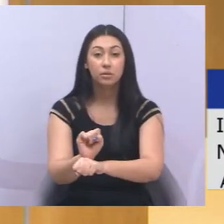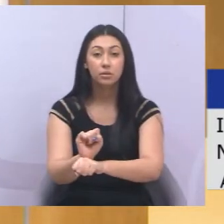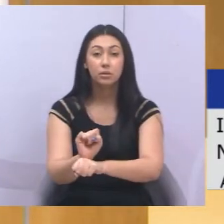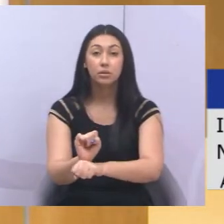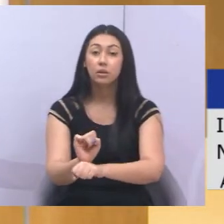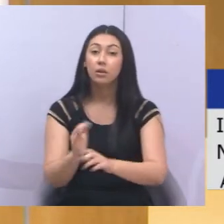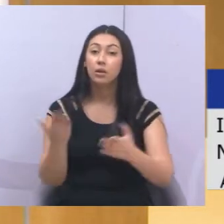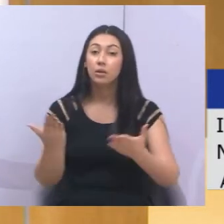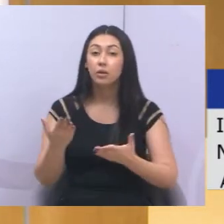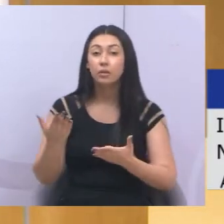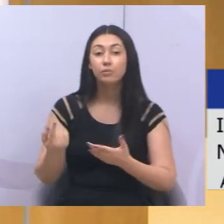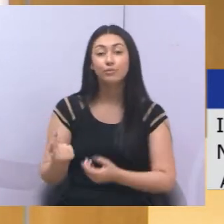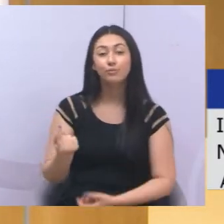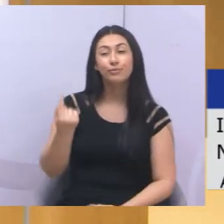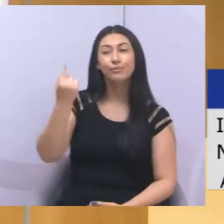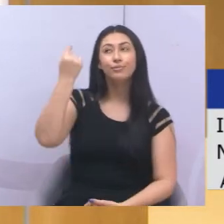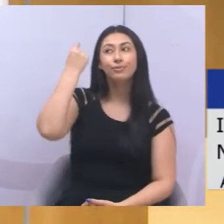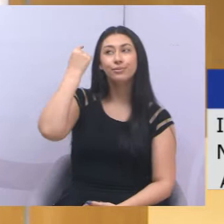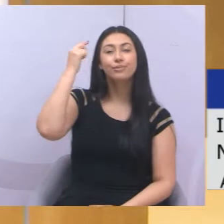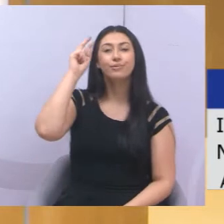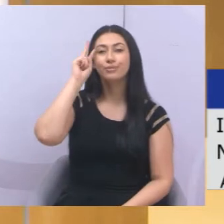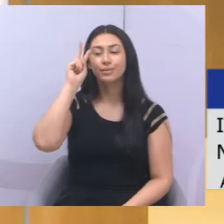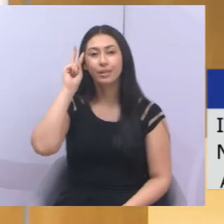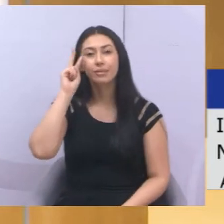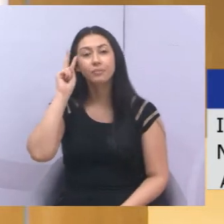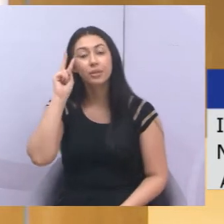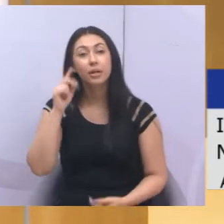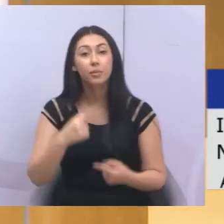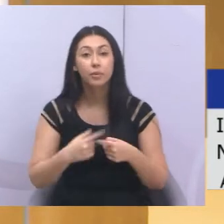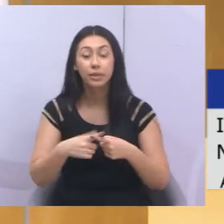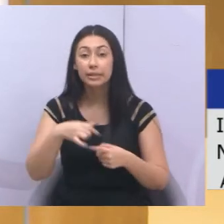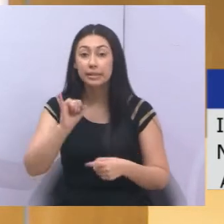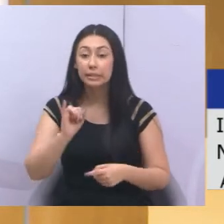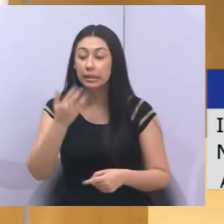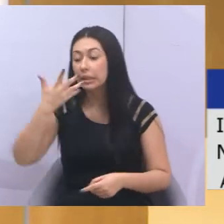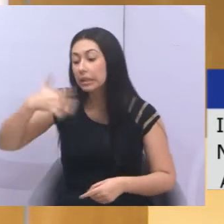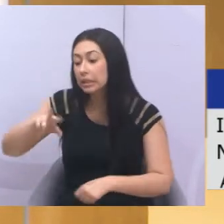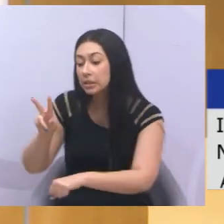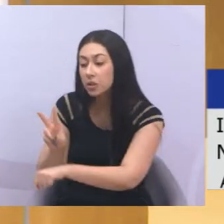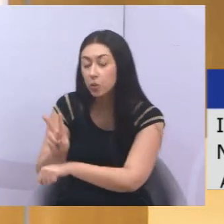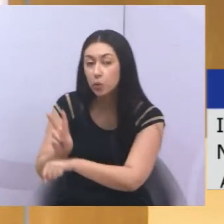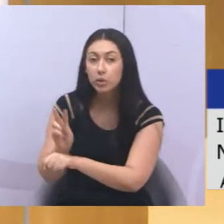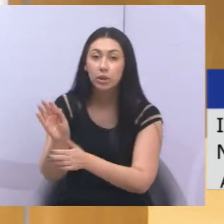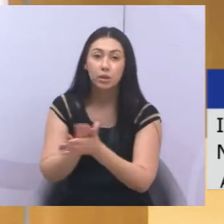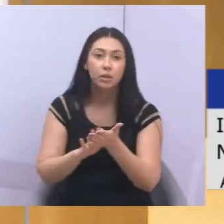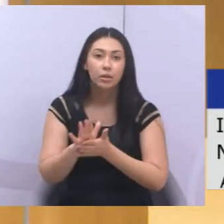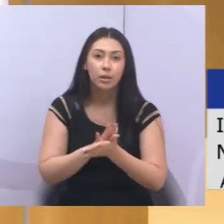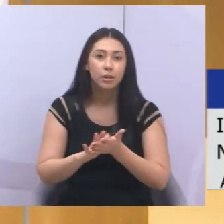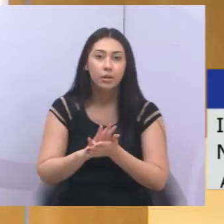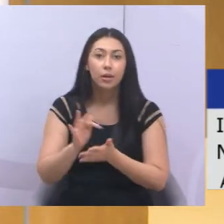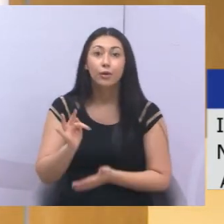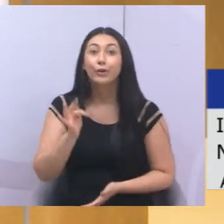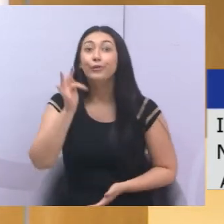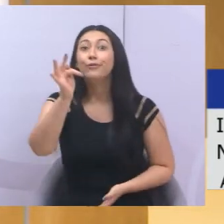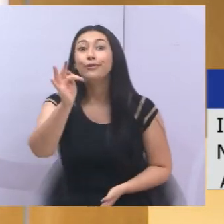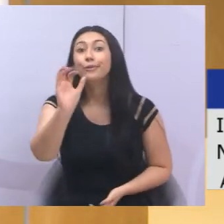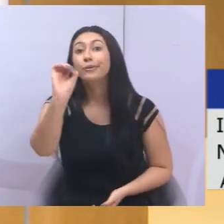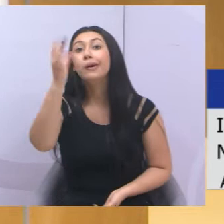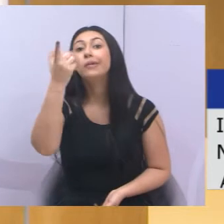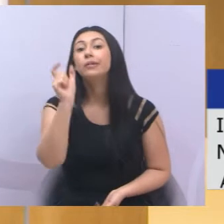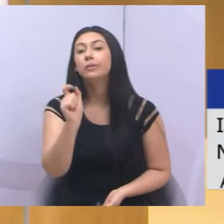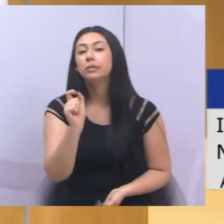e voltar um pouquinho. Porque se a gente não cuidar das nossas crianças hoje, o que vai ser das futuras